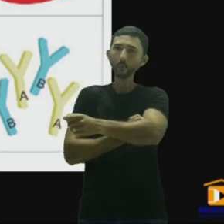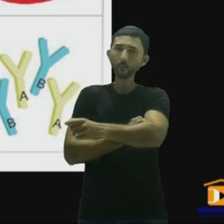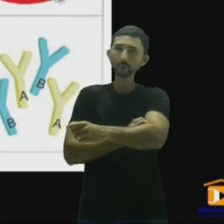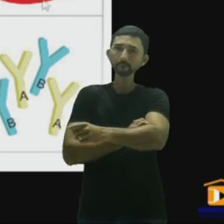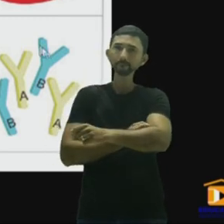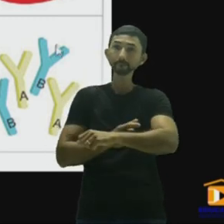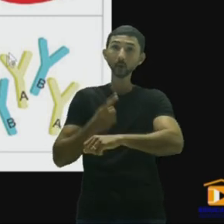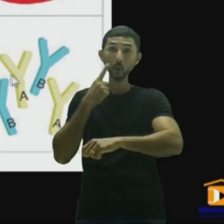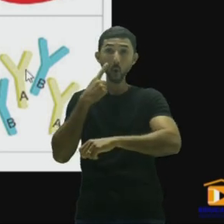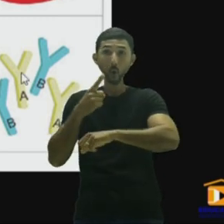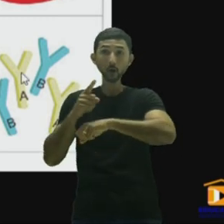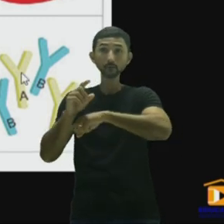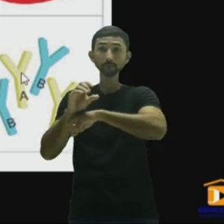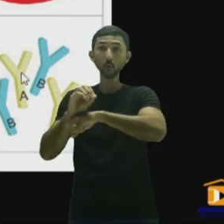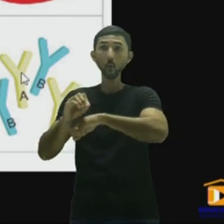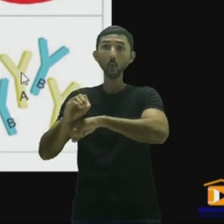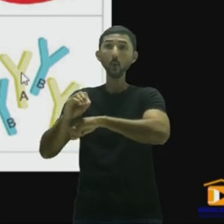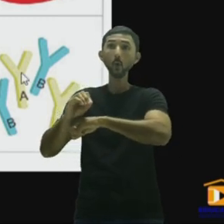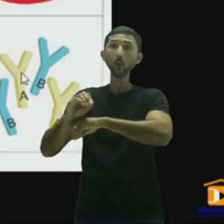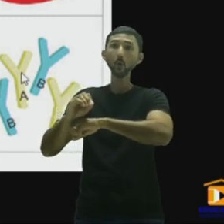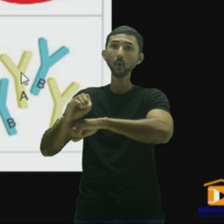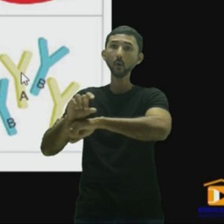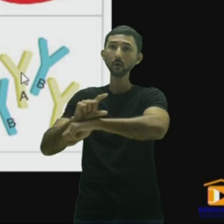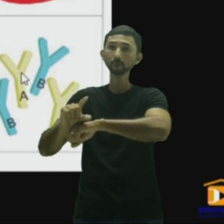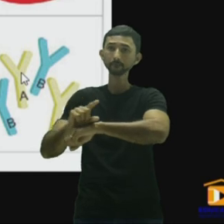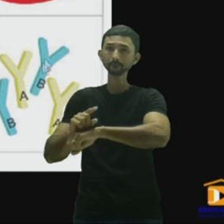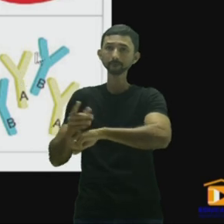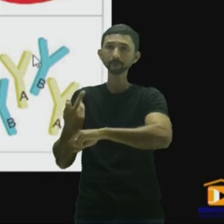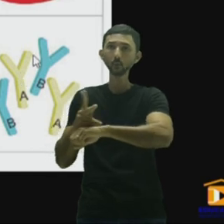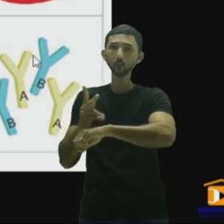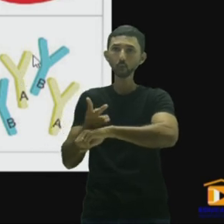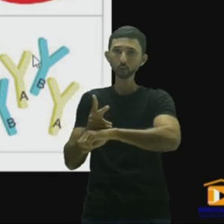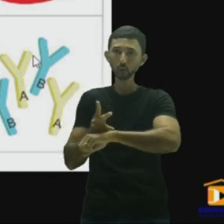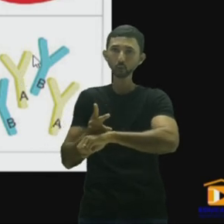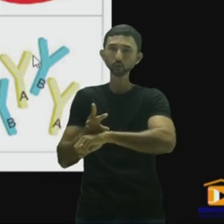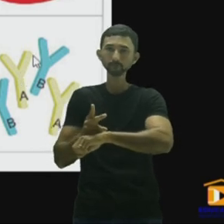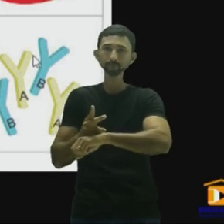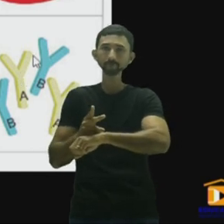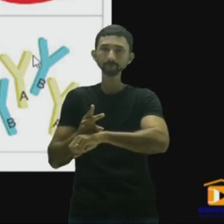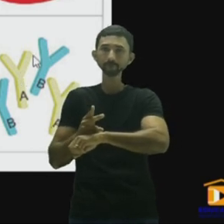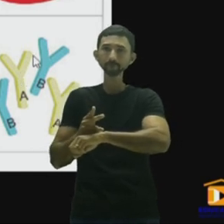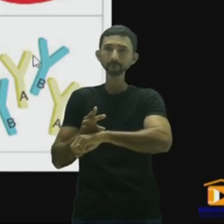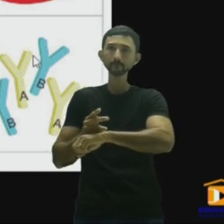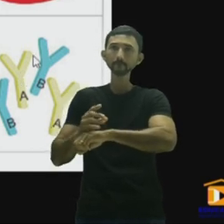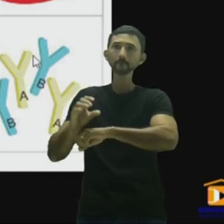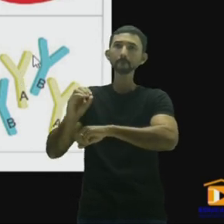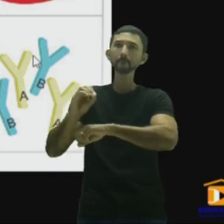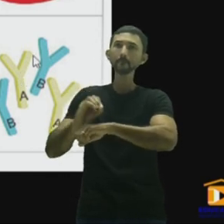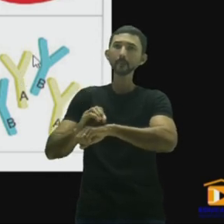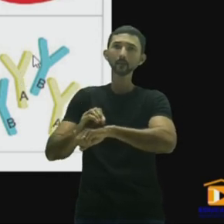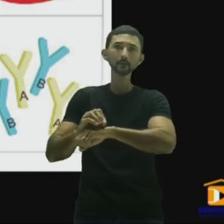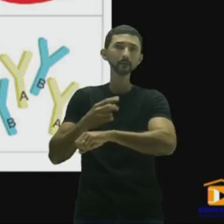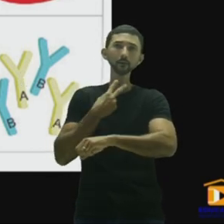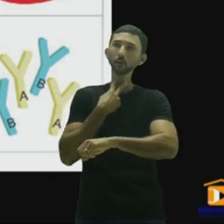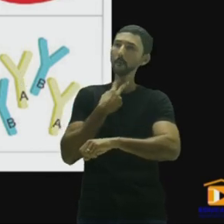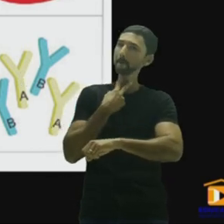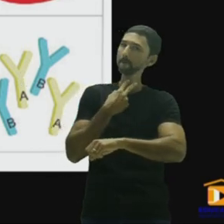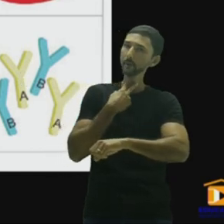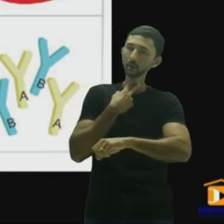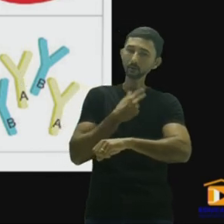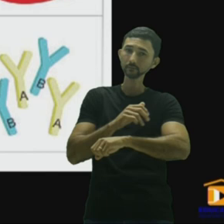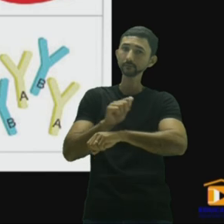pessoal, tá? Ele tem anti-A e anti-B no plasma. Então O não pode receber sangue nem de